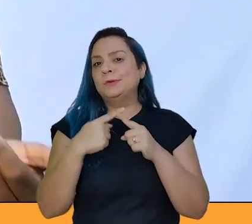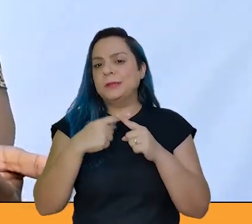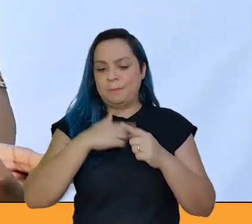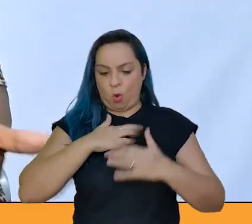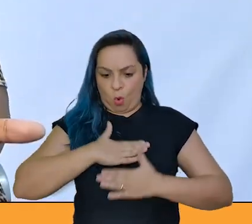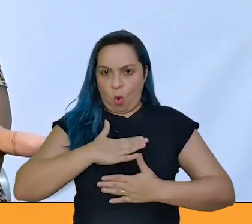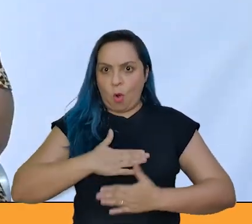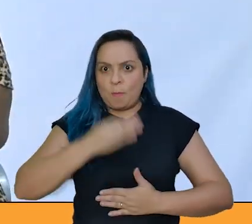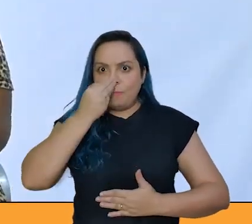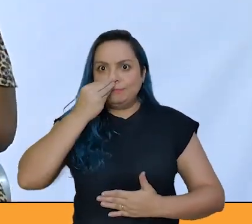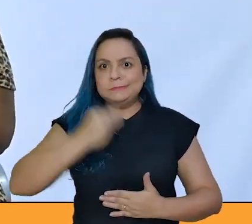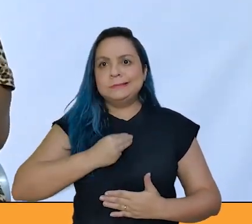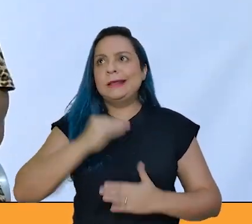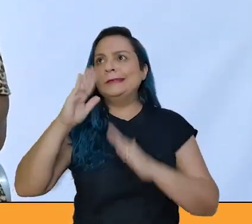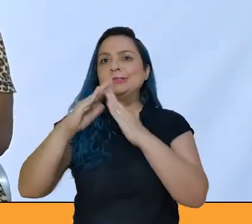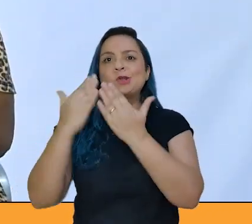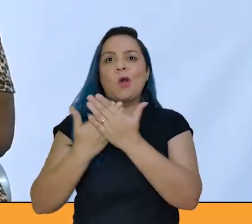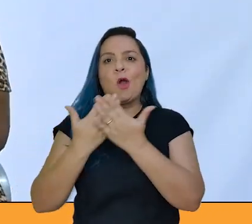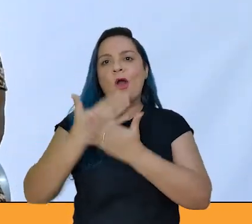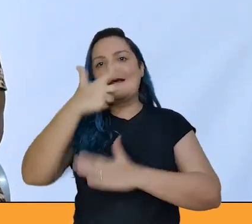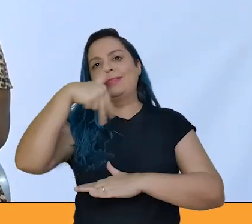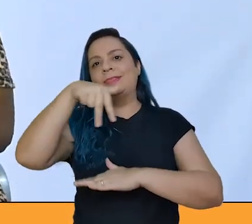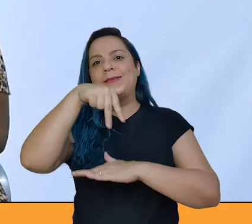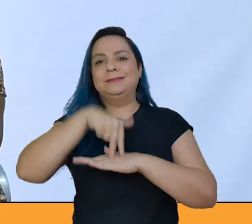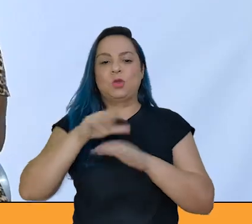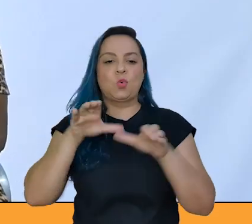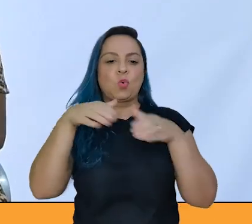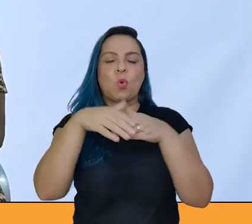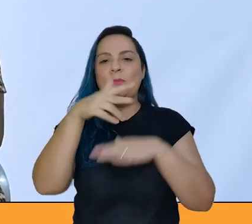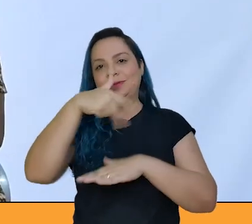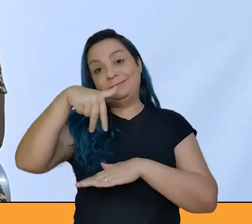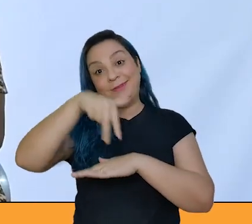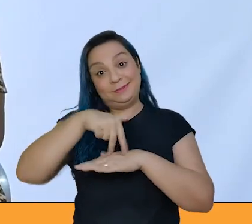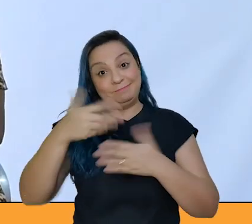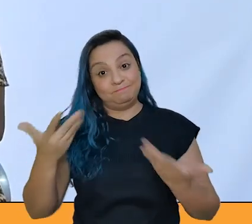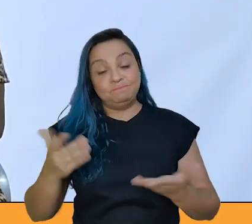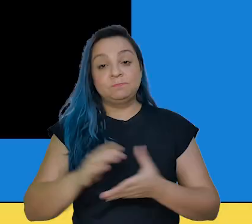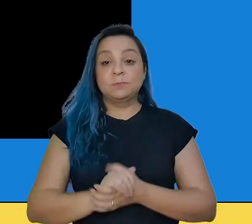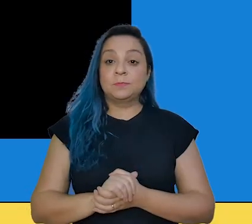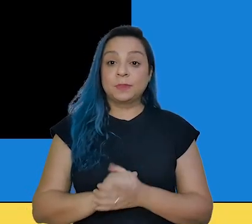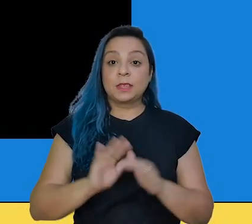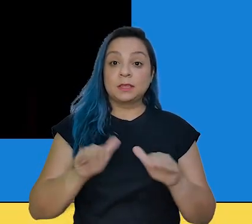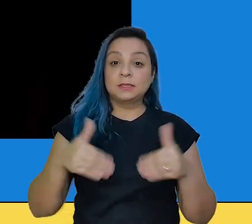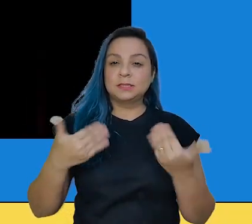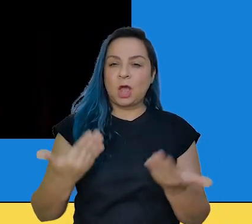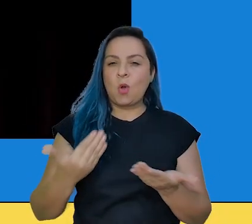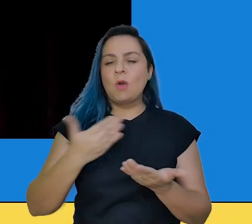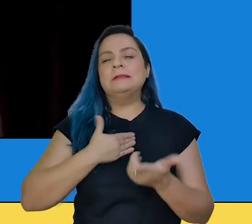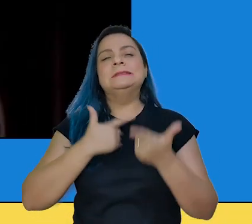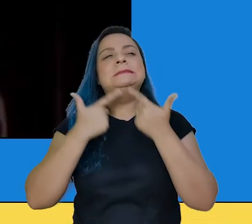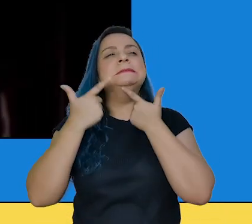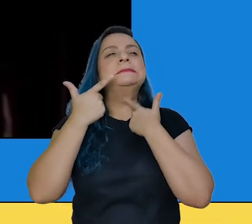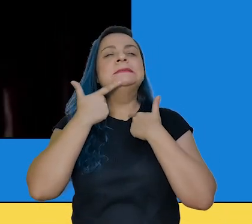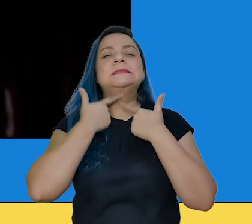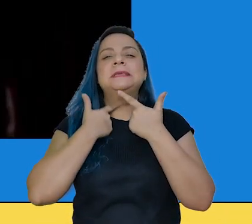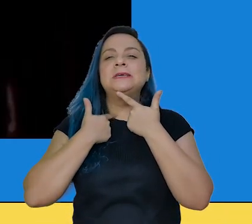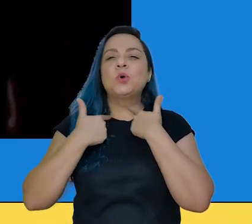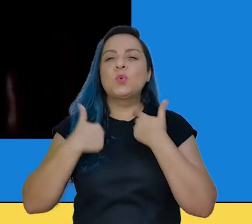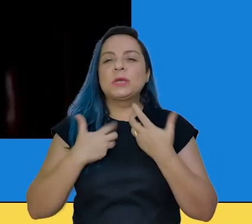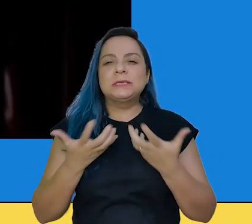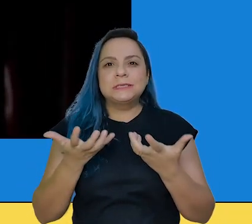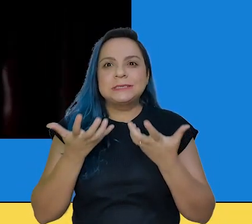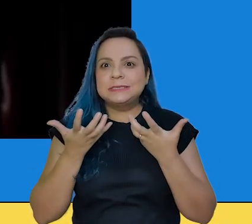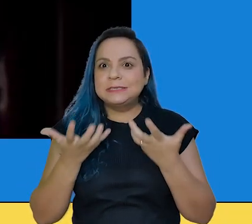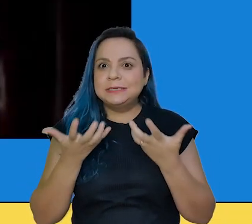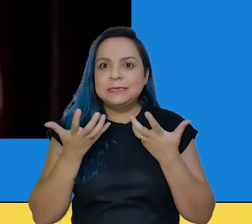corpo era bastante rejeitado nas escolas de dança, nos grupos de dança e tudo mais. E aí, como era um Vídeo de desejo, Gustav em um algo que eu palco.